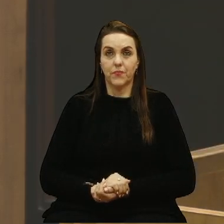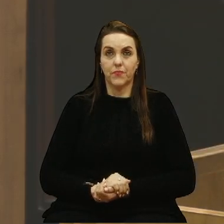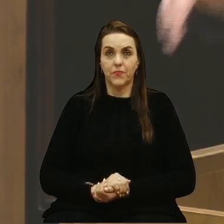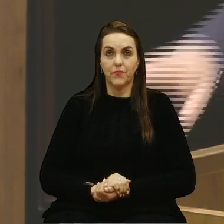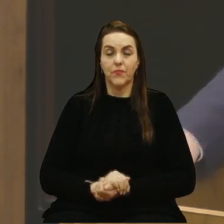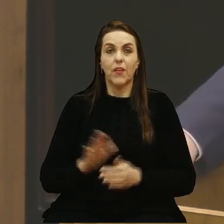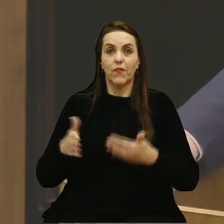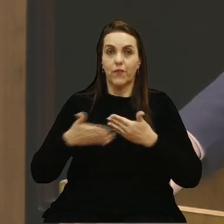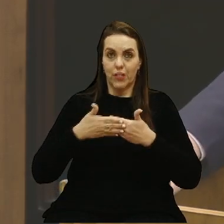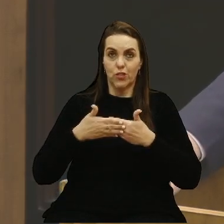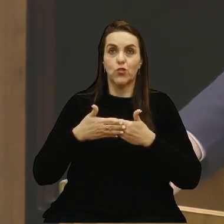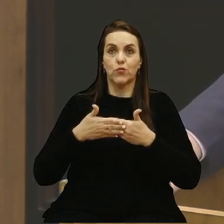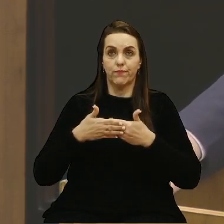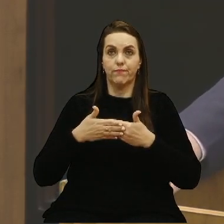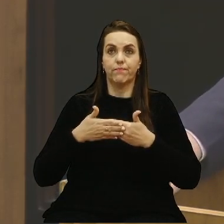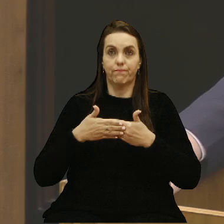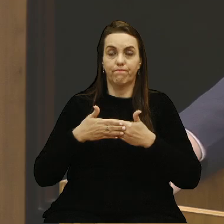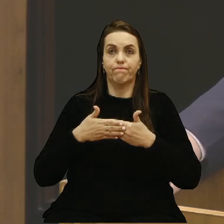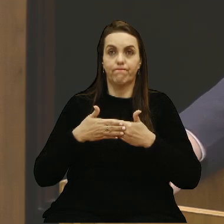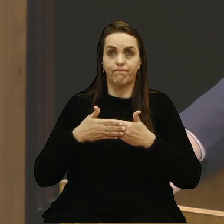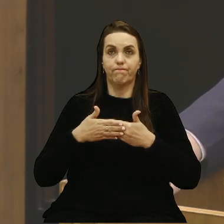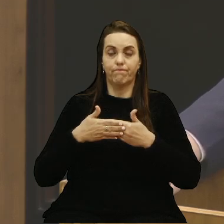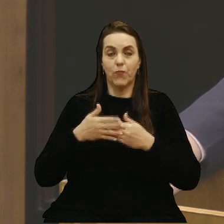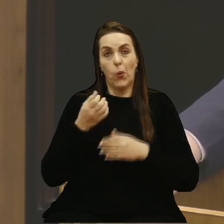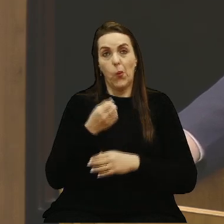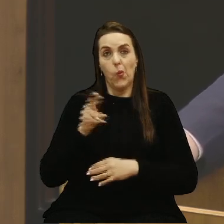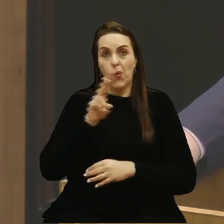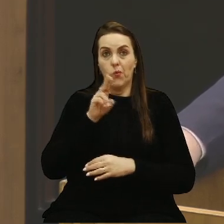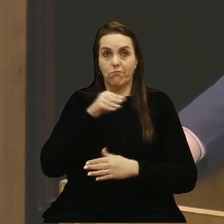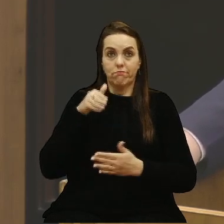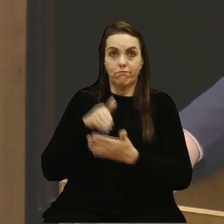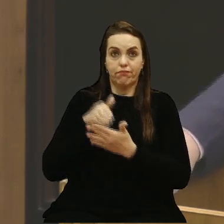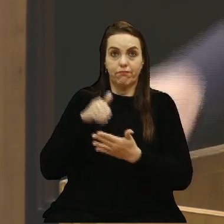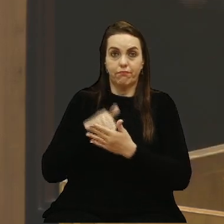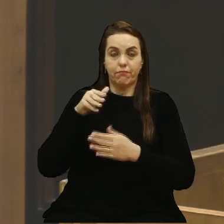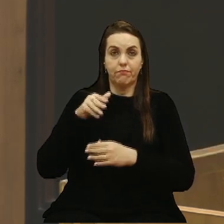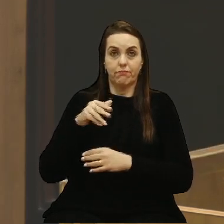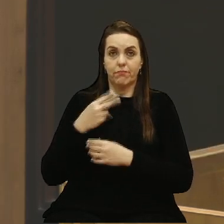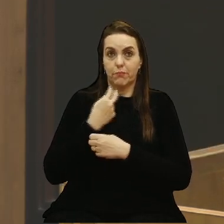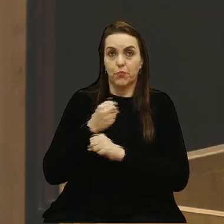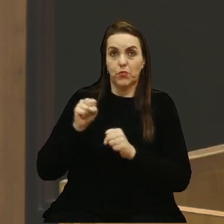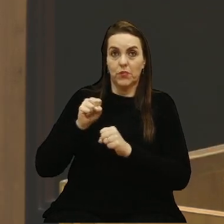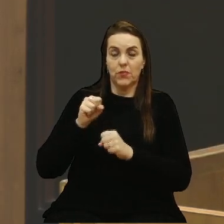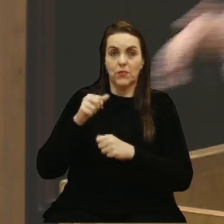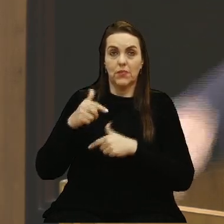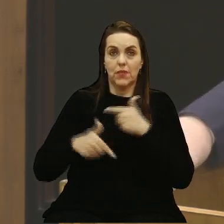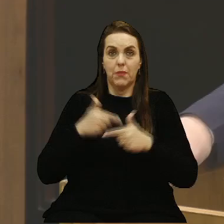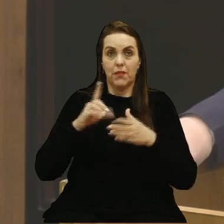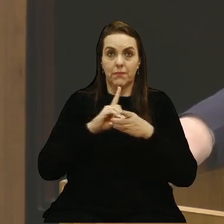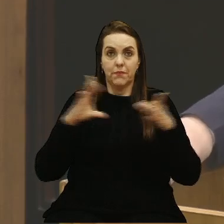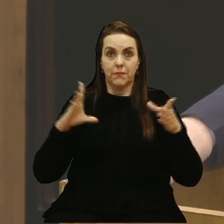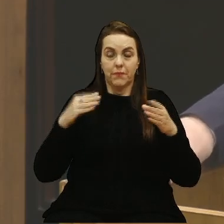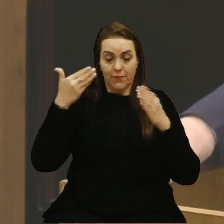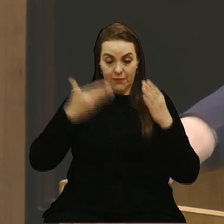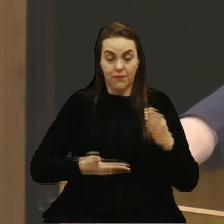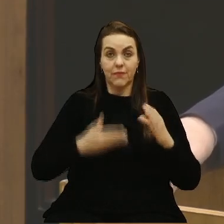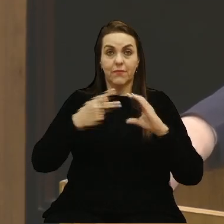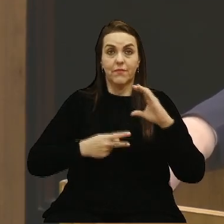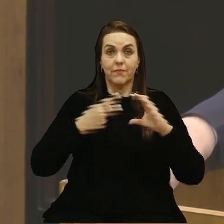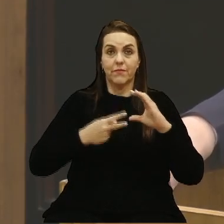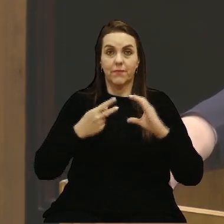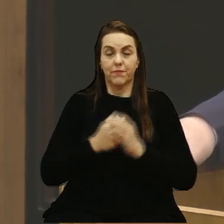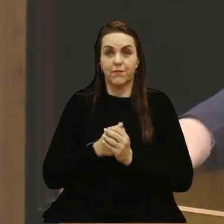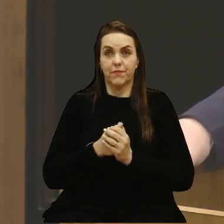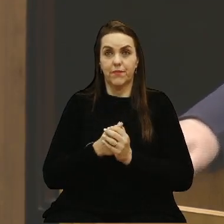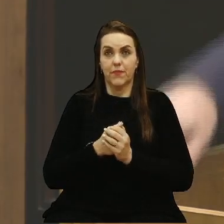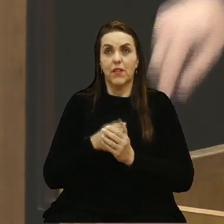E fechou, ou pelo menos impediu que trabalhasse de forma democrática, essa Casa Legislativa. Tantas vezes